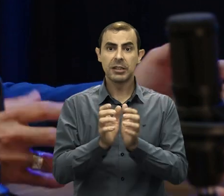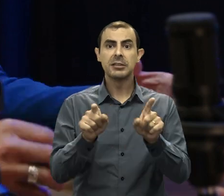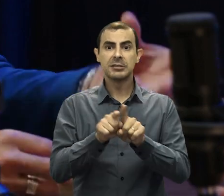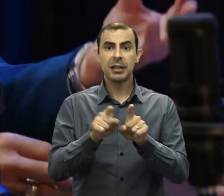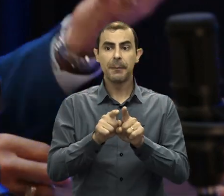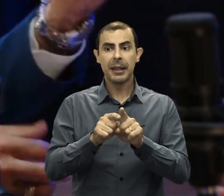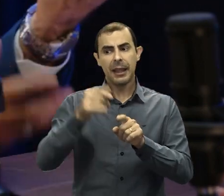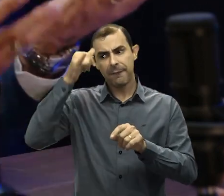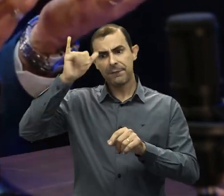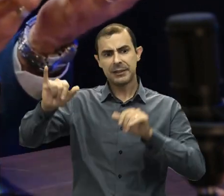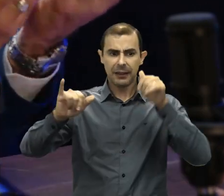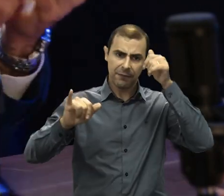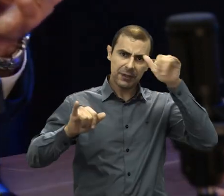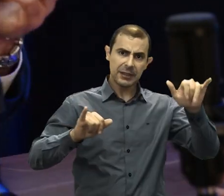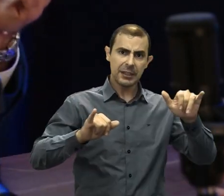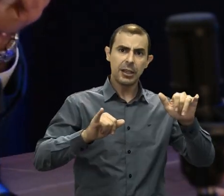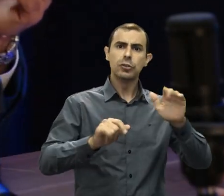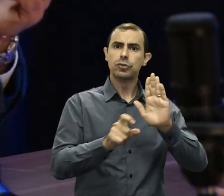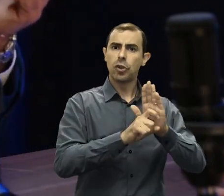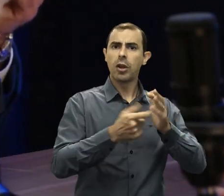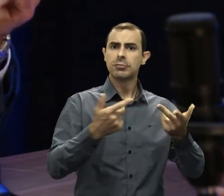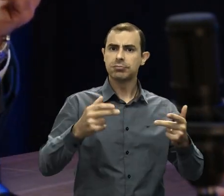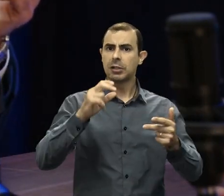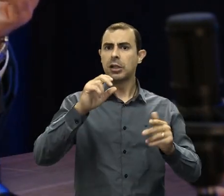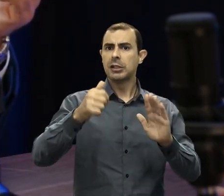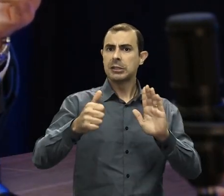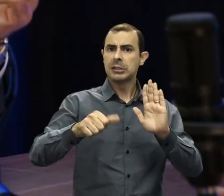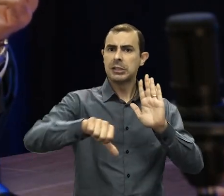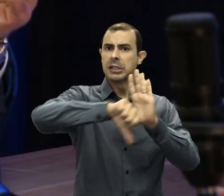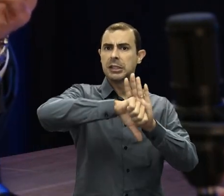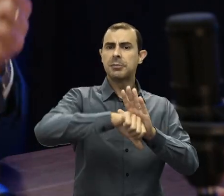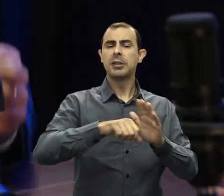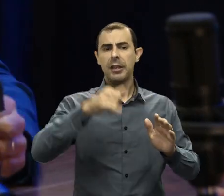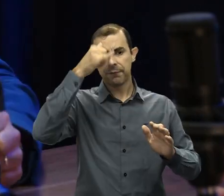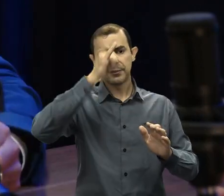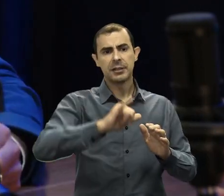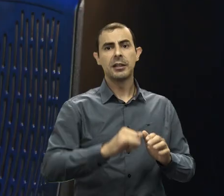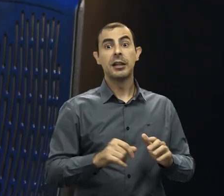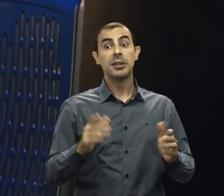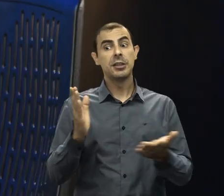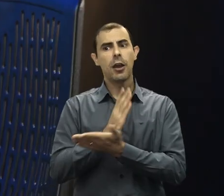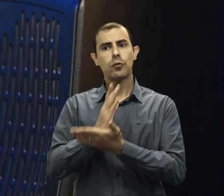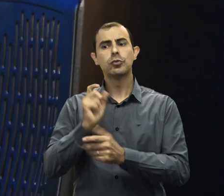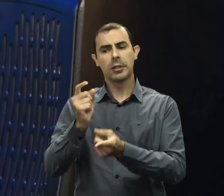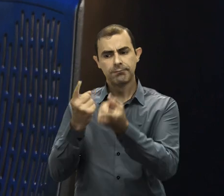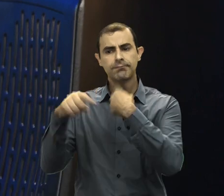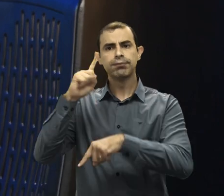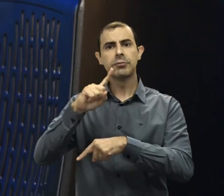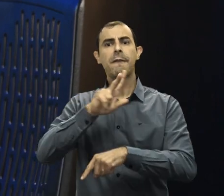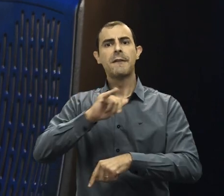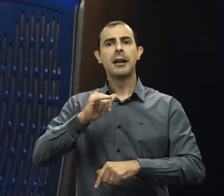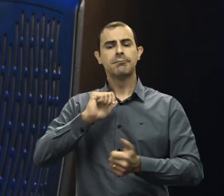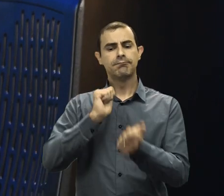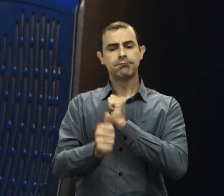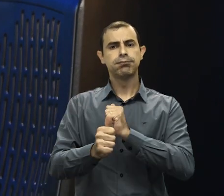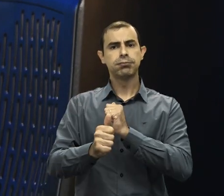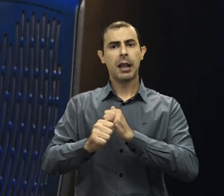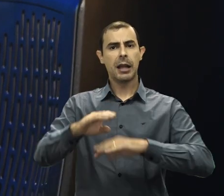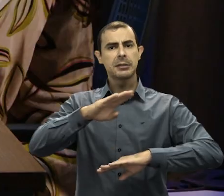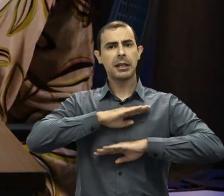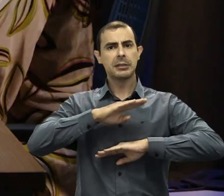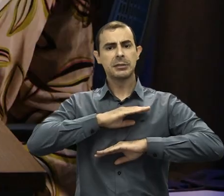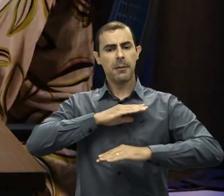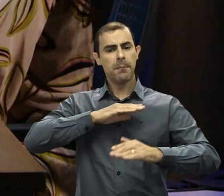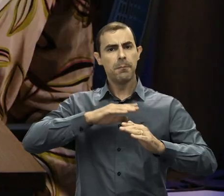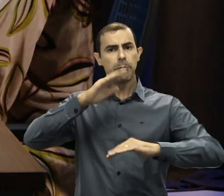drogas, e dentro dessa quantidade nós vamos pensar alguns que vão ter a vida transformada, que vão ser atletas profissionais.